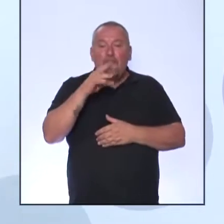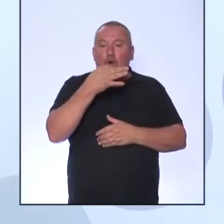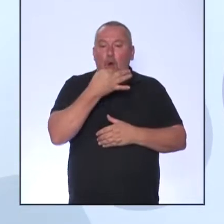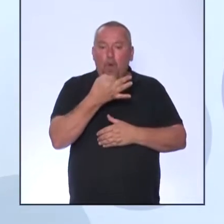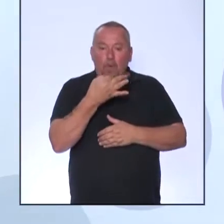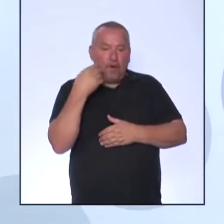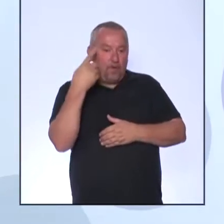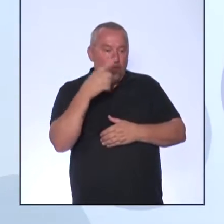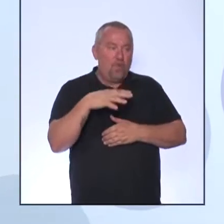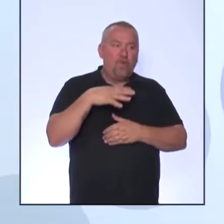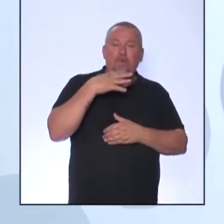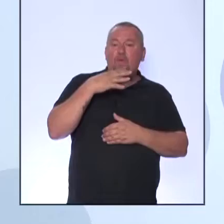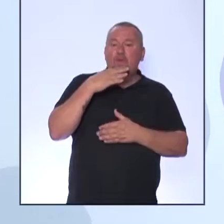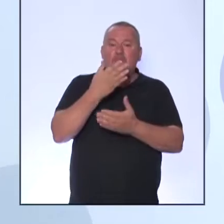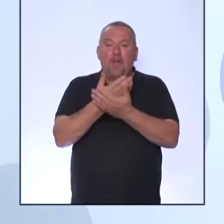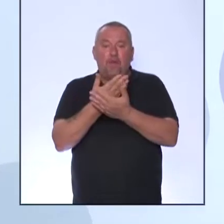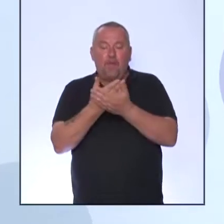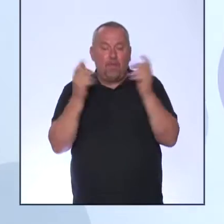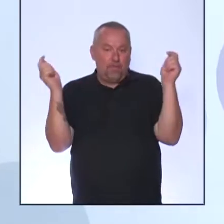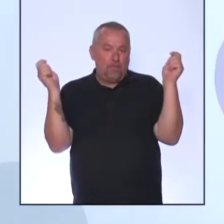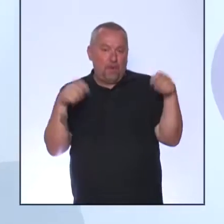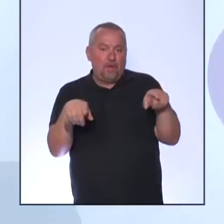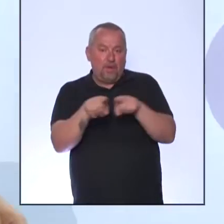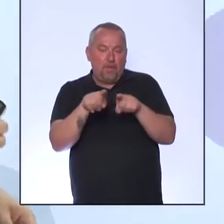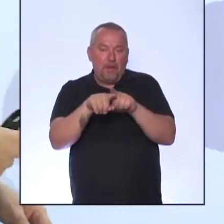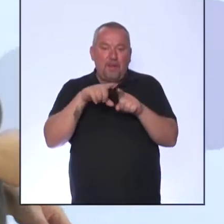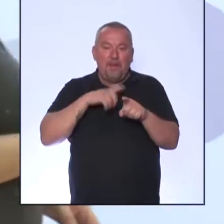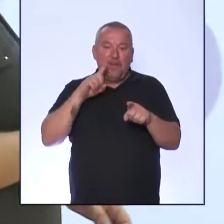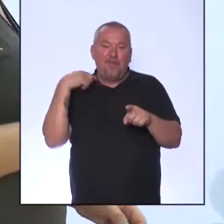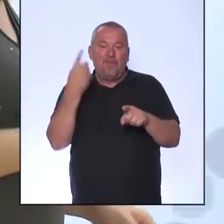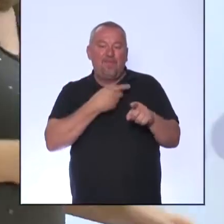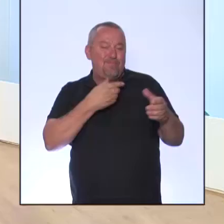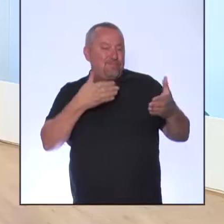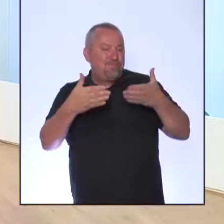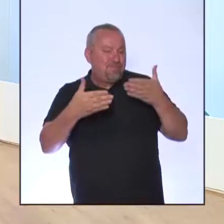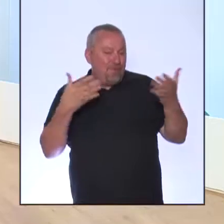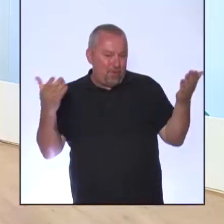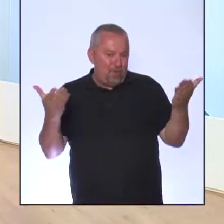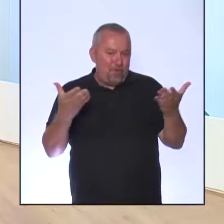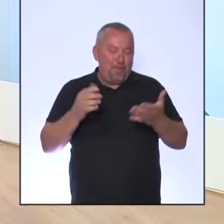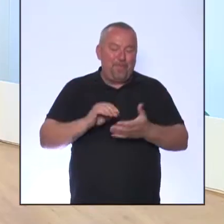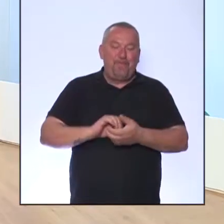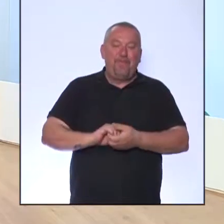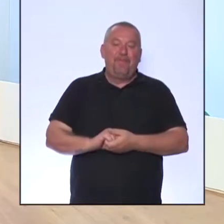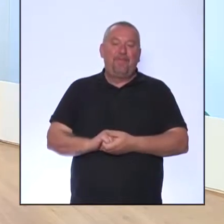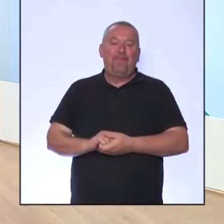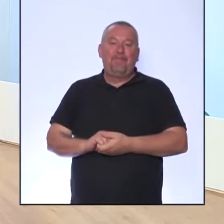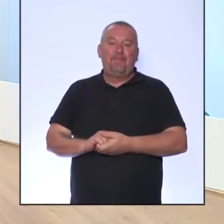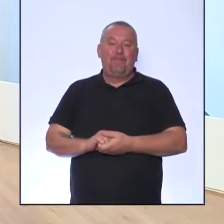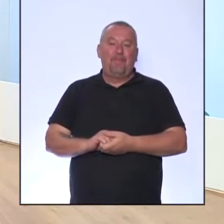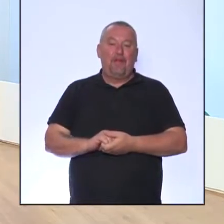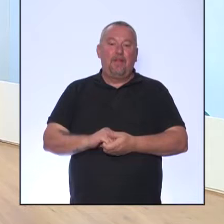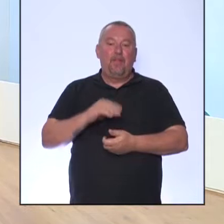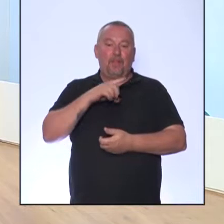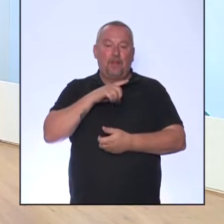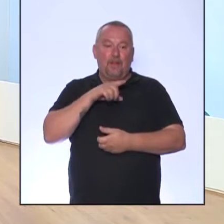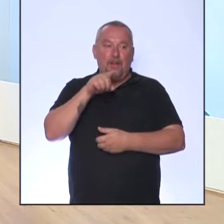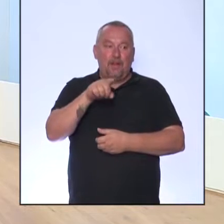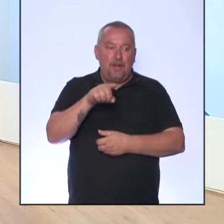você conhece sobre essa aula, para que a gente possa aqui ter o nosso bate-papo hoje. E aí já tem